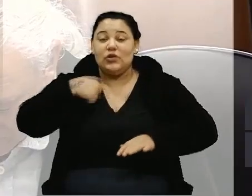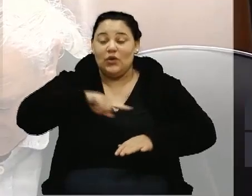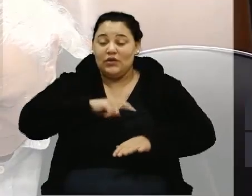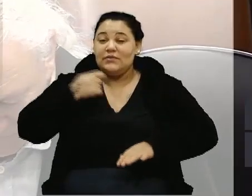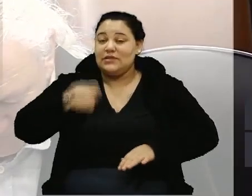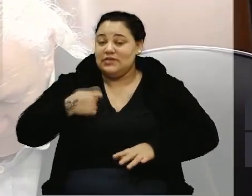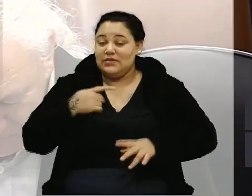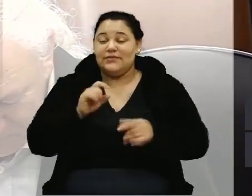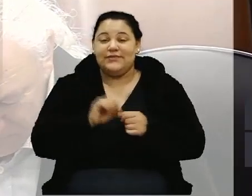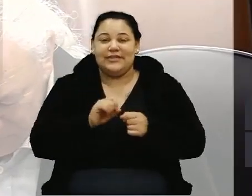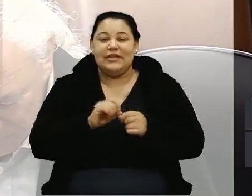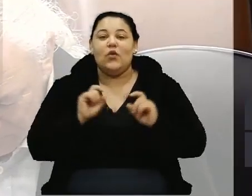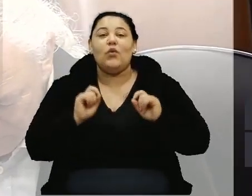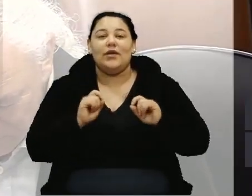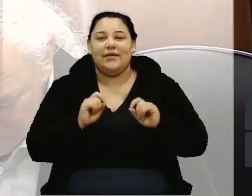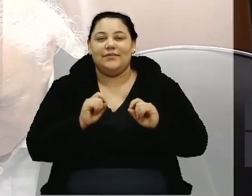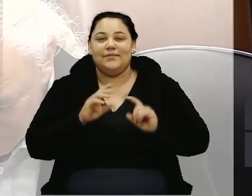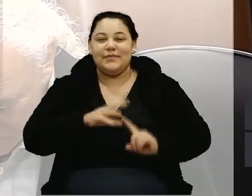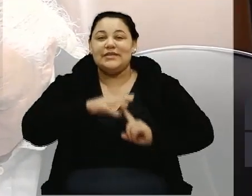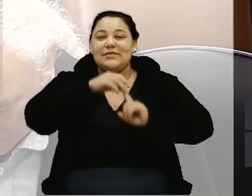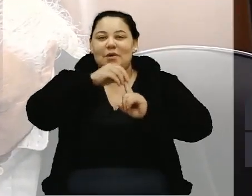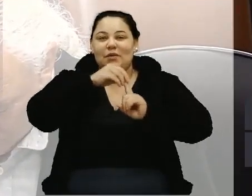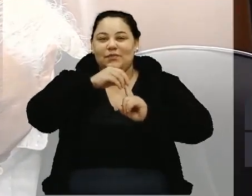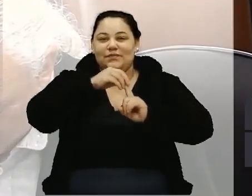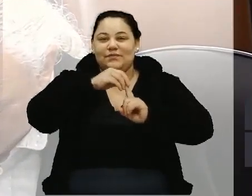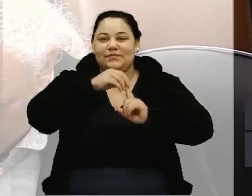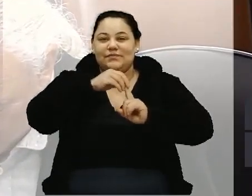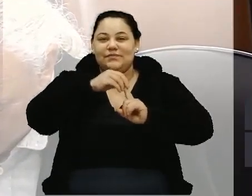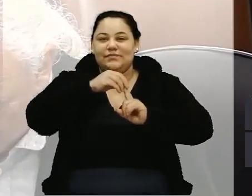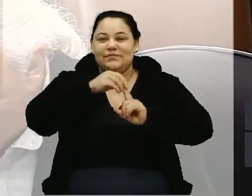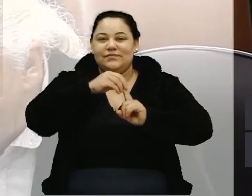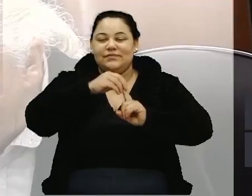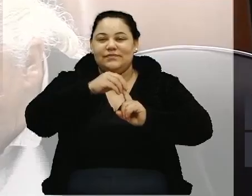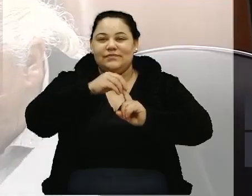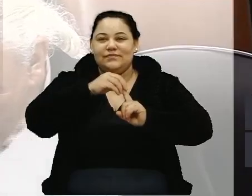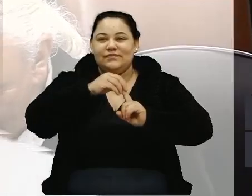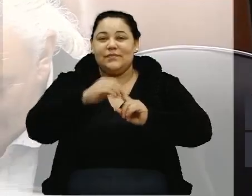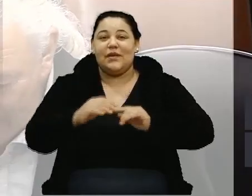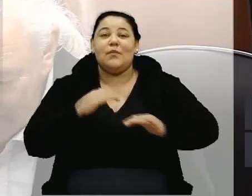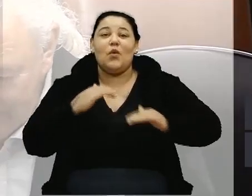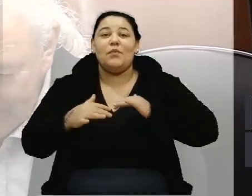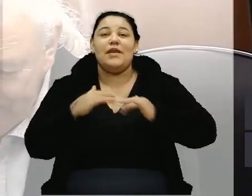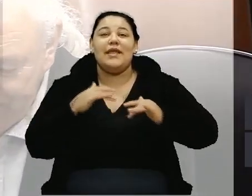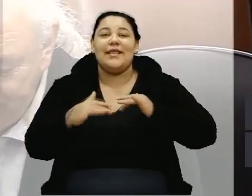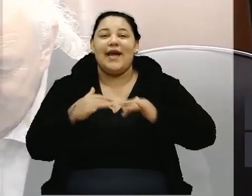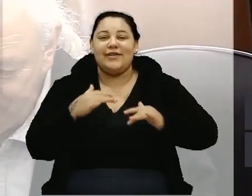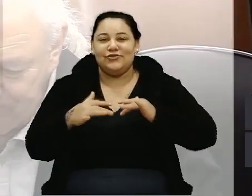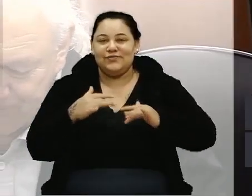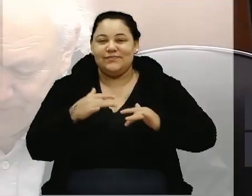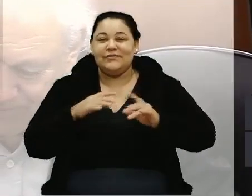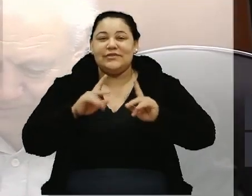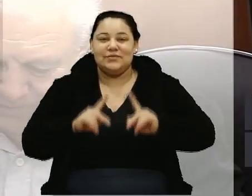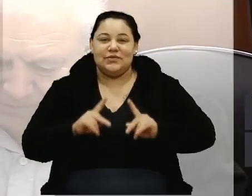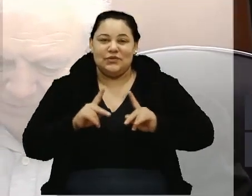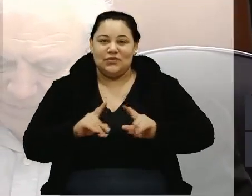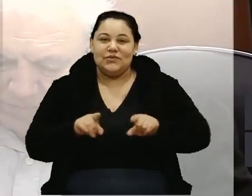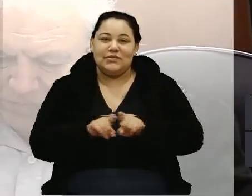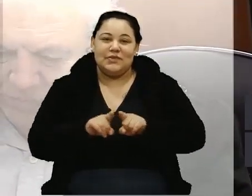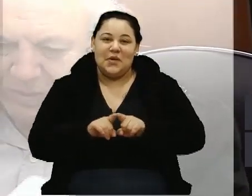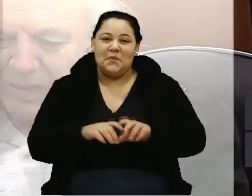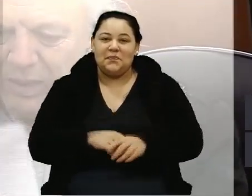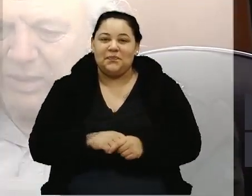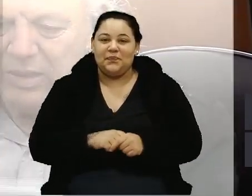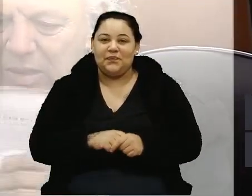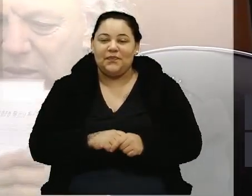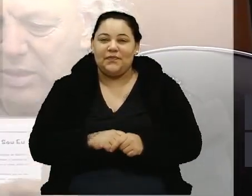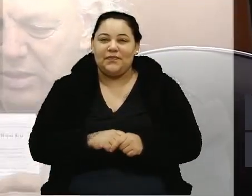fazer algo que é essencial para a mobilidade das pessoas nos seus territórios. E que é o